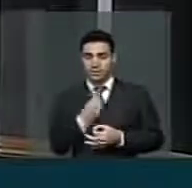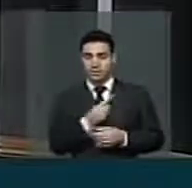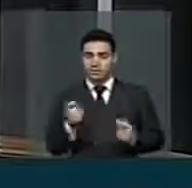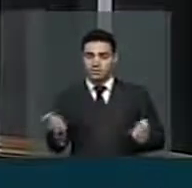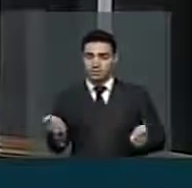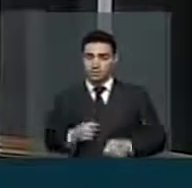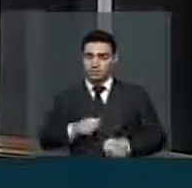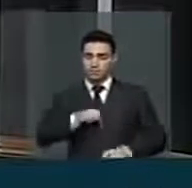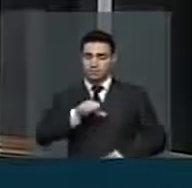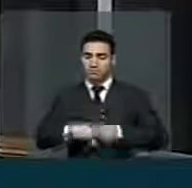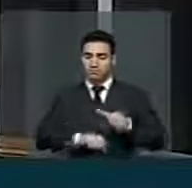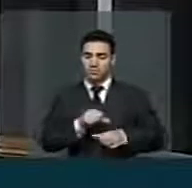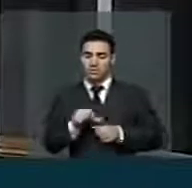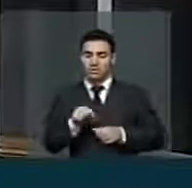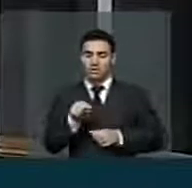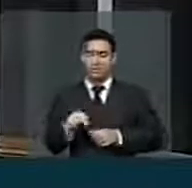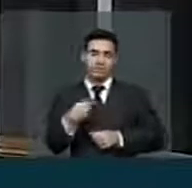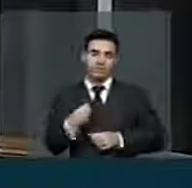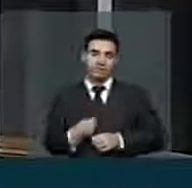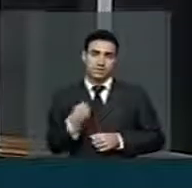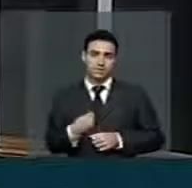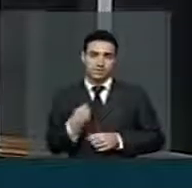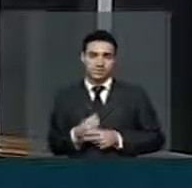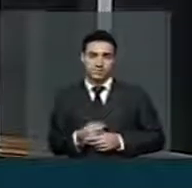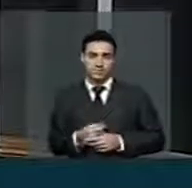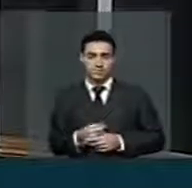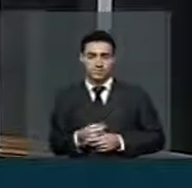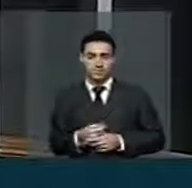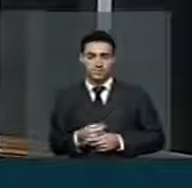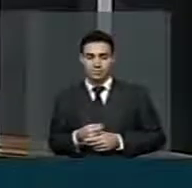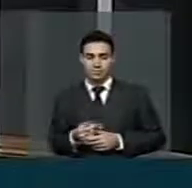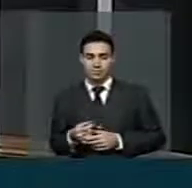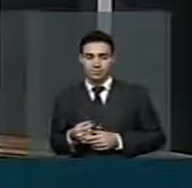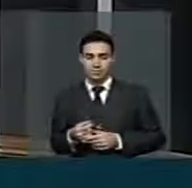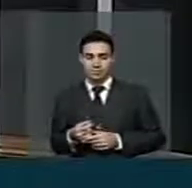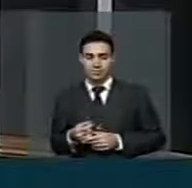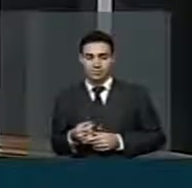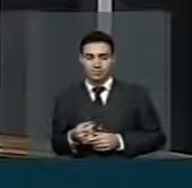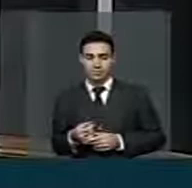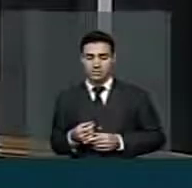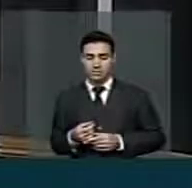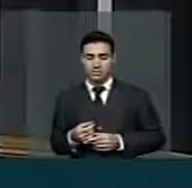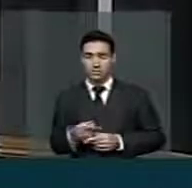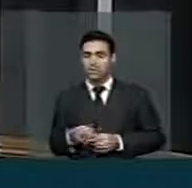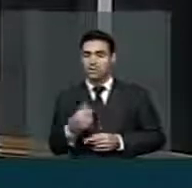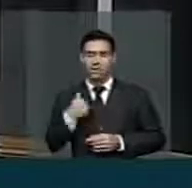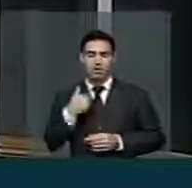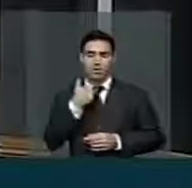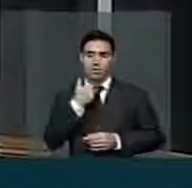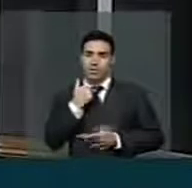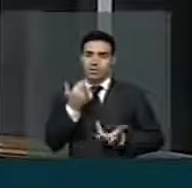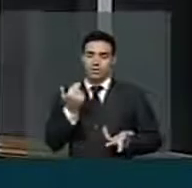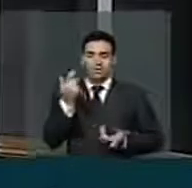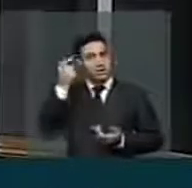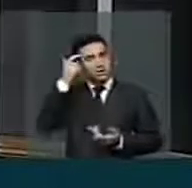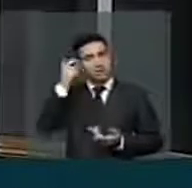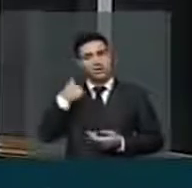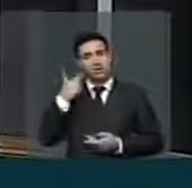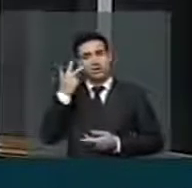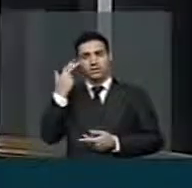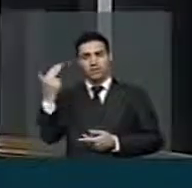essa realidade. Isso não pode ser considerado banal. Digo isso com a